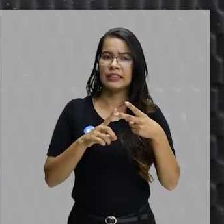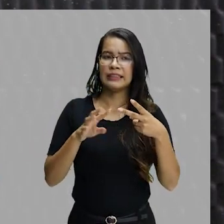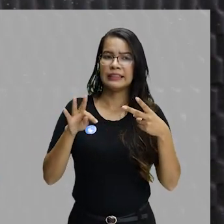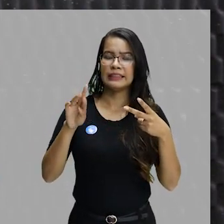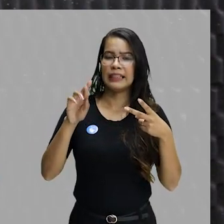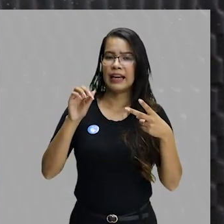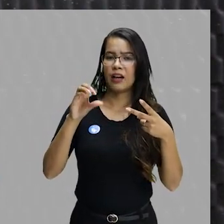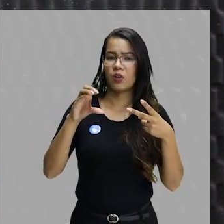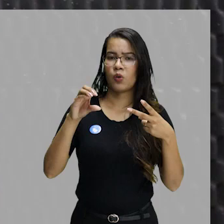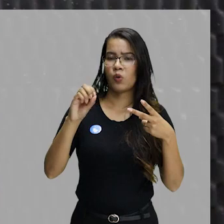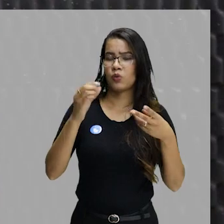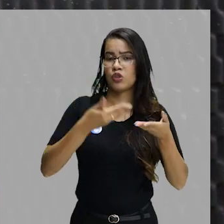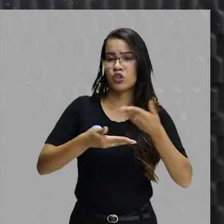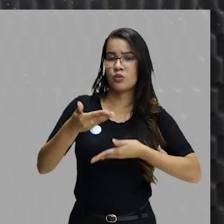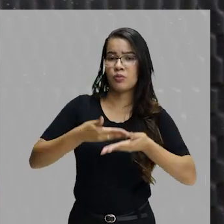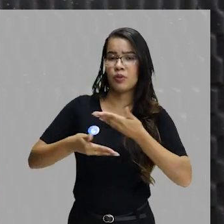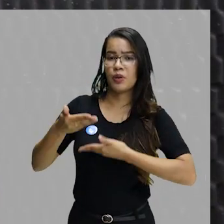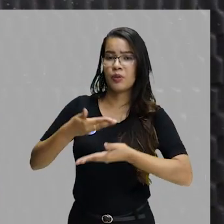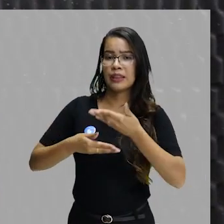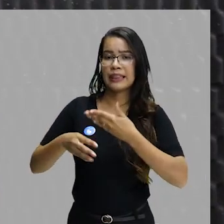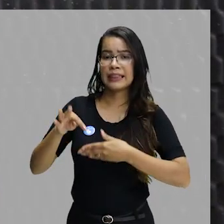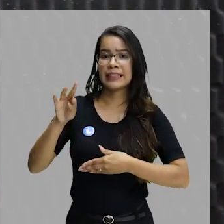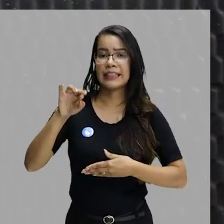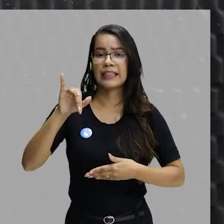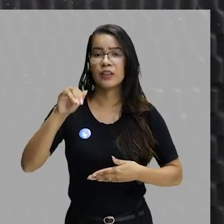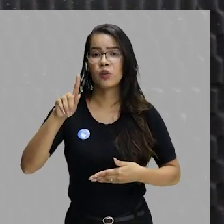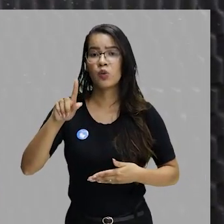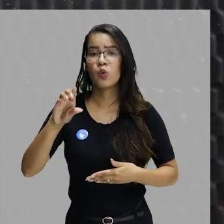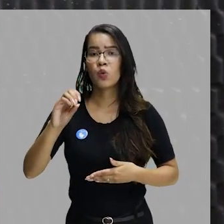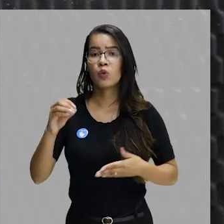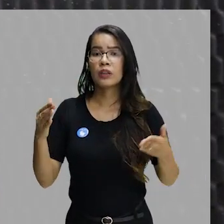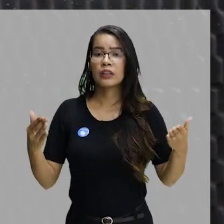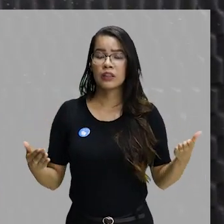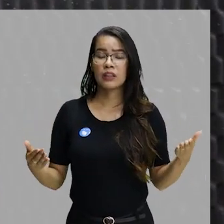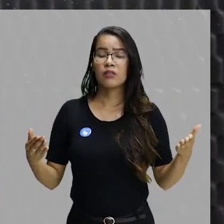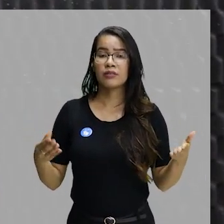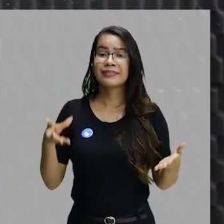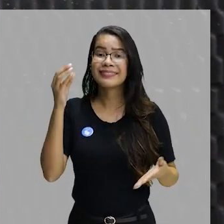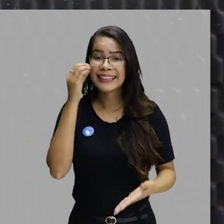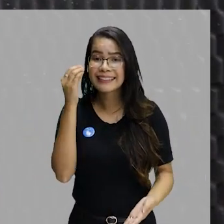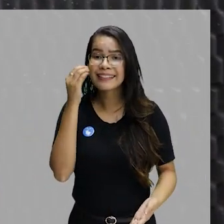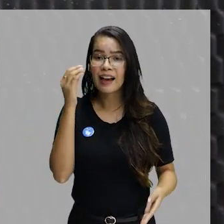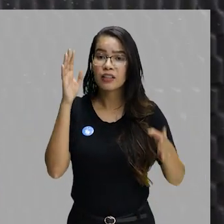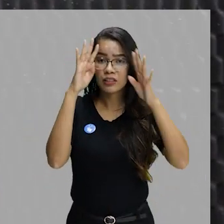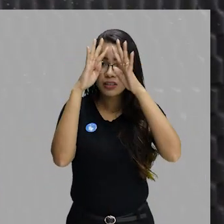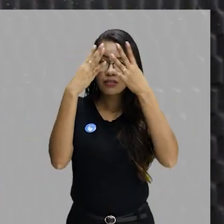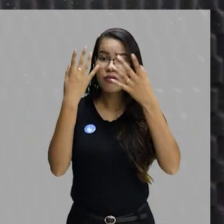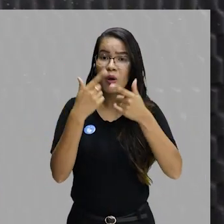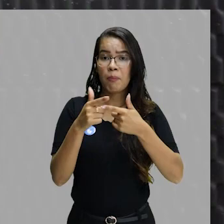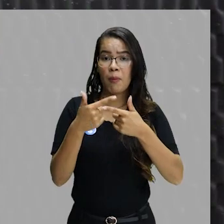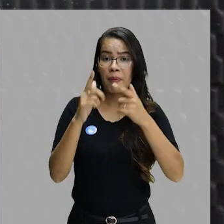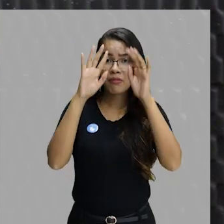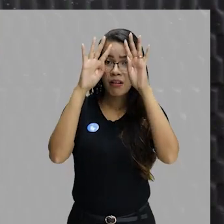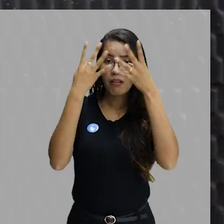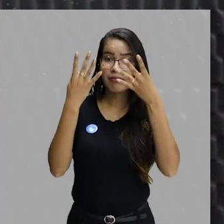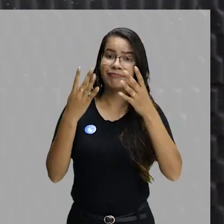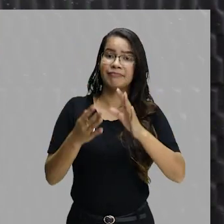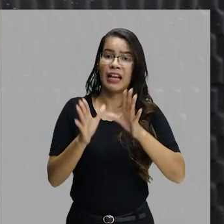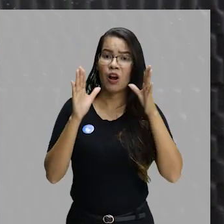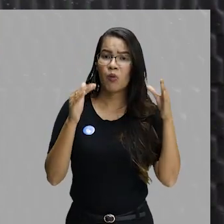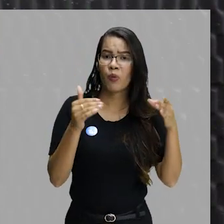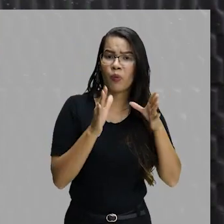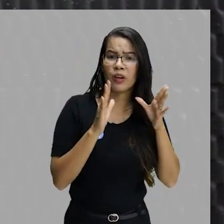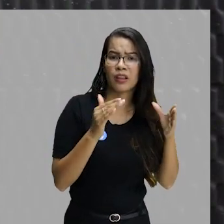trigo estava alto. Então, existiam tentativas de poder resolver essa questão da concentração